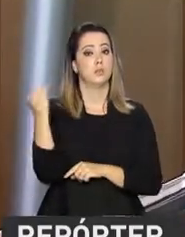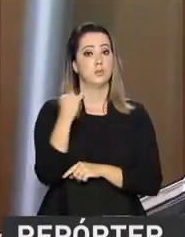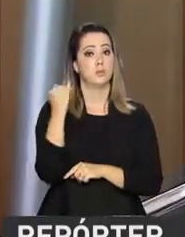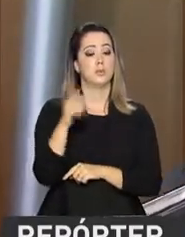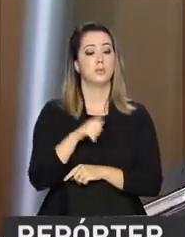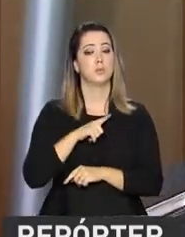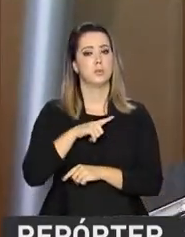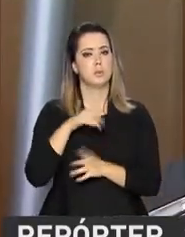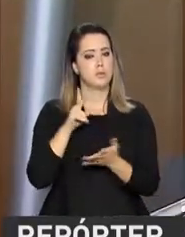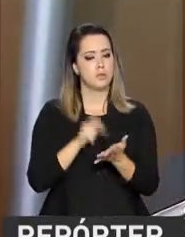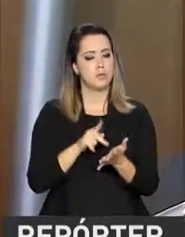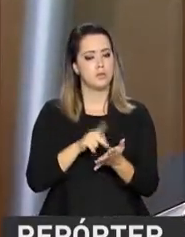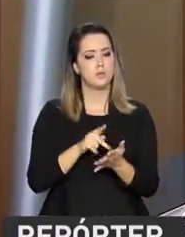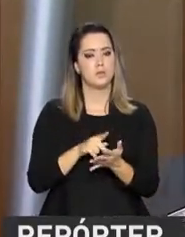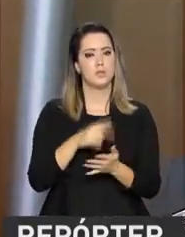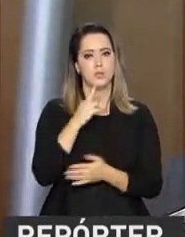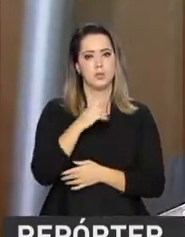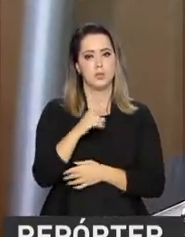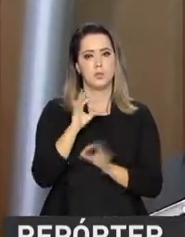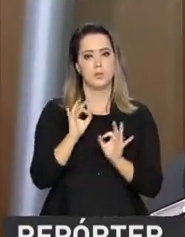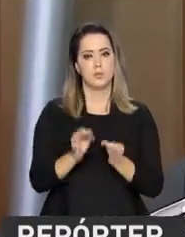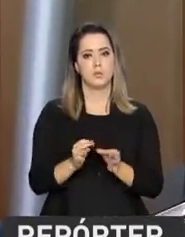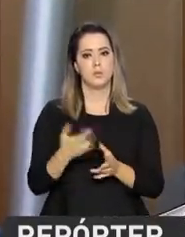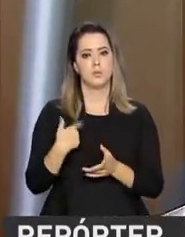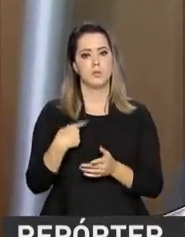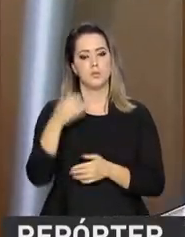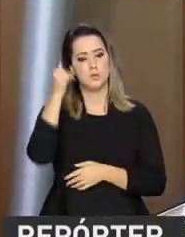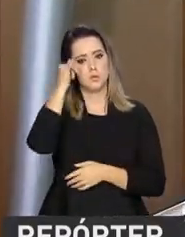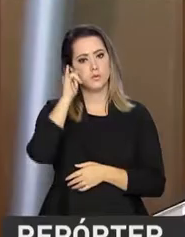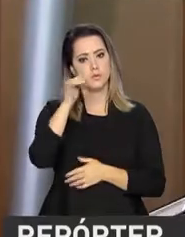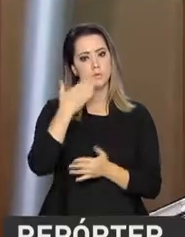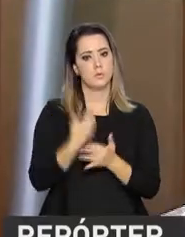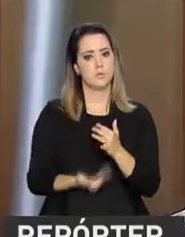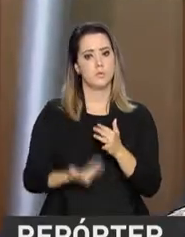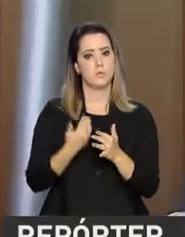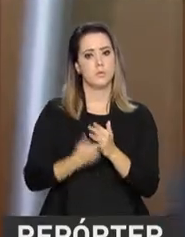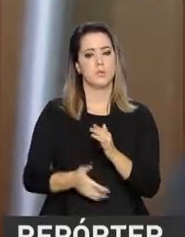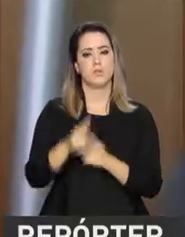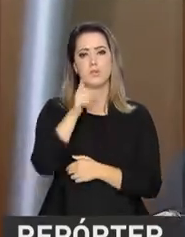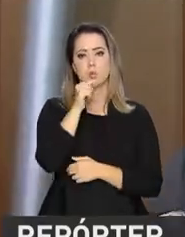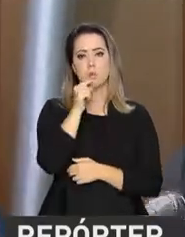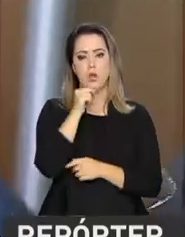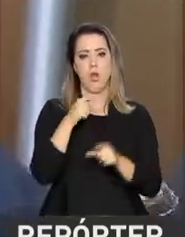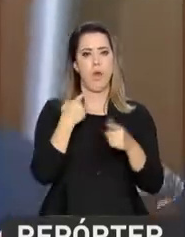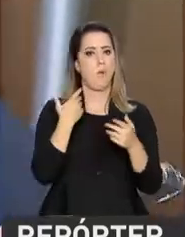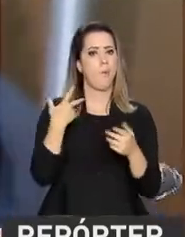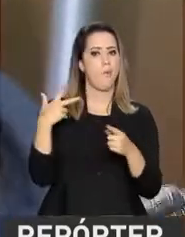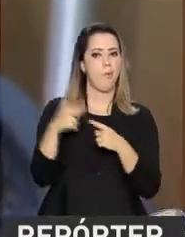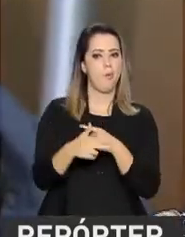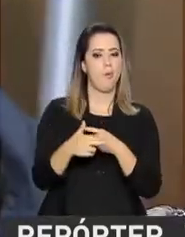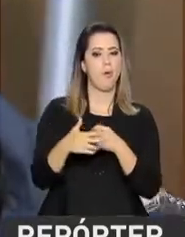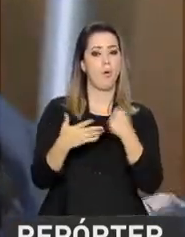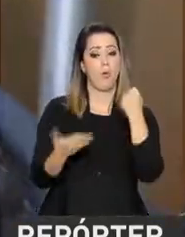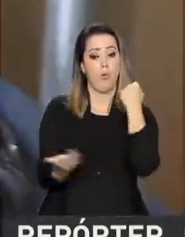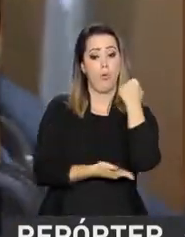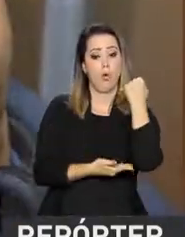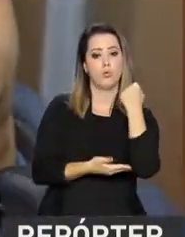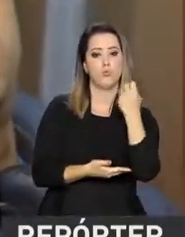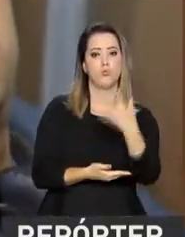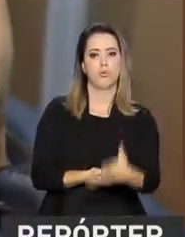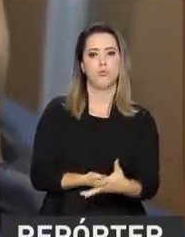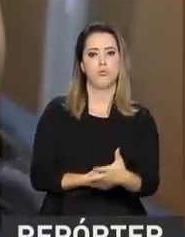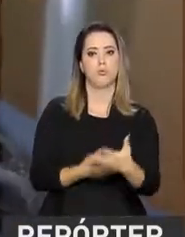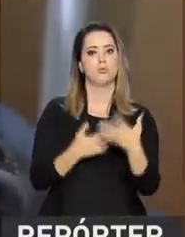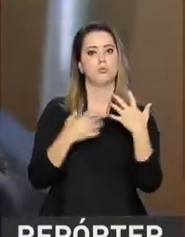resultados práticos na realidade você está evitando desperdício de água você está evitando o corte de árvores você está ajudando